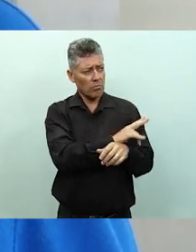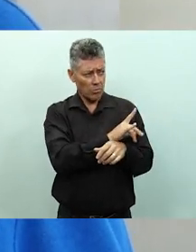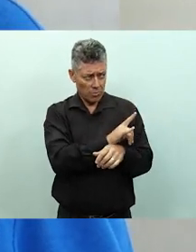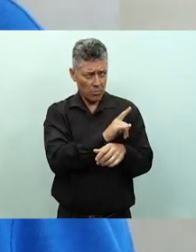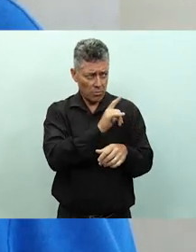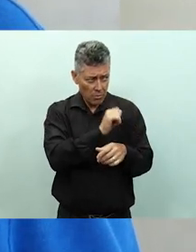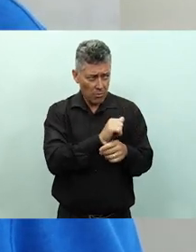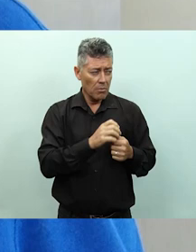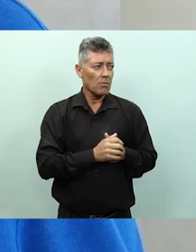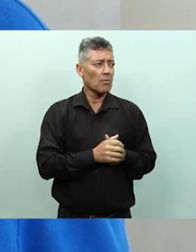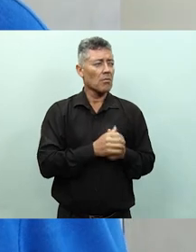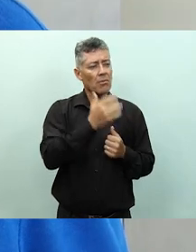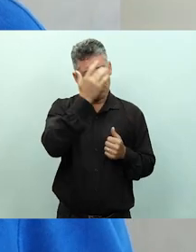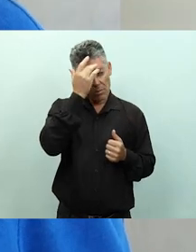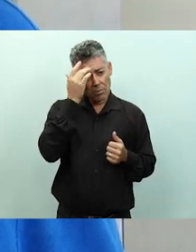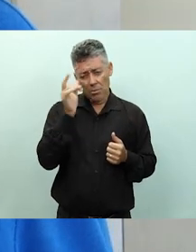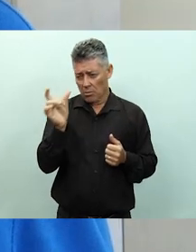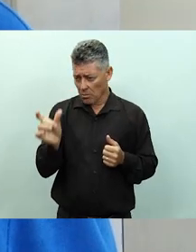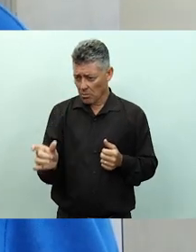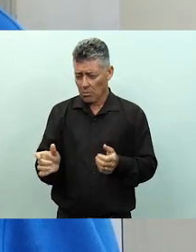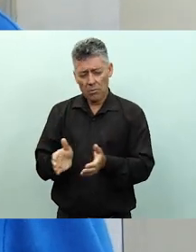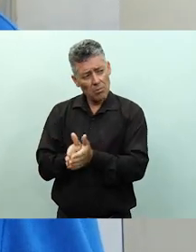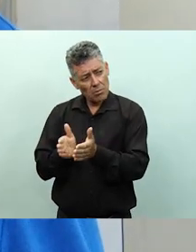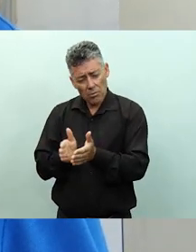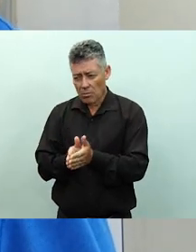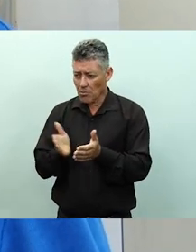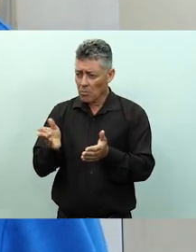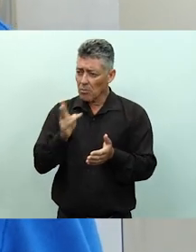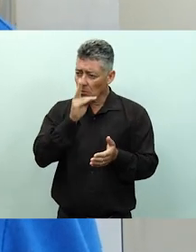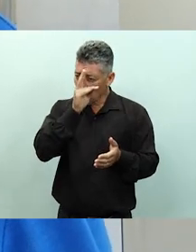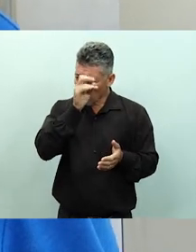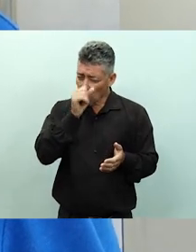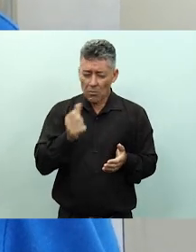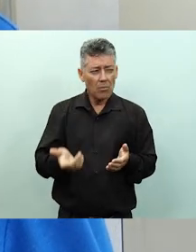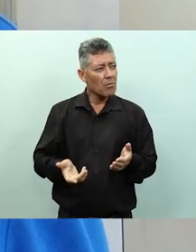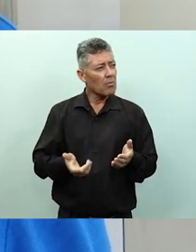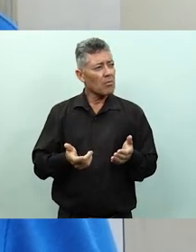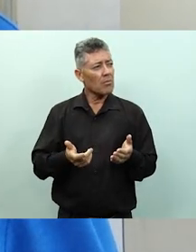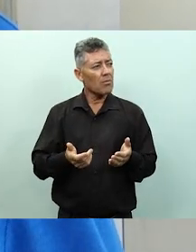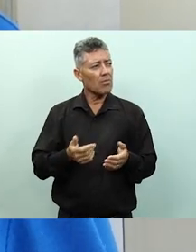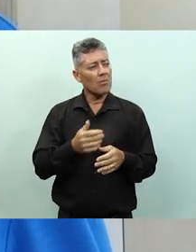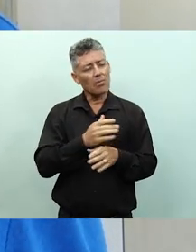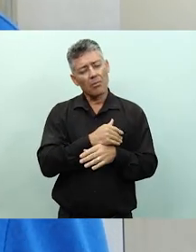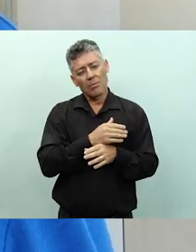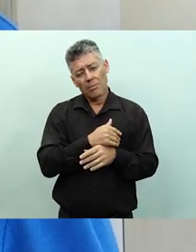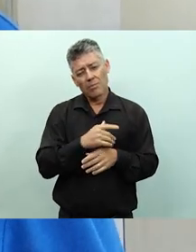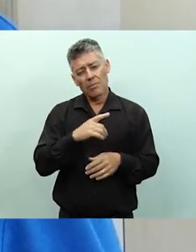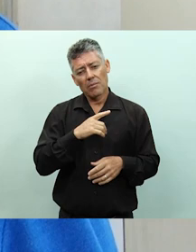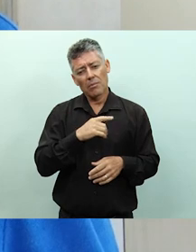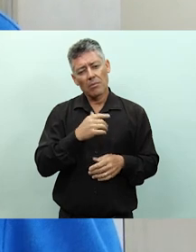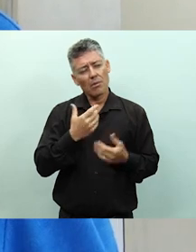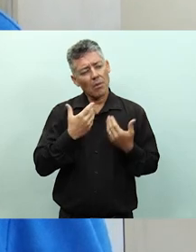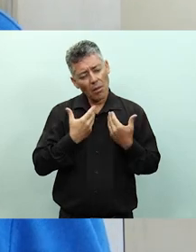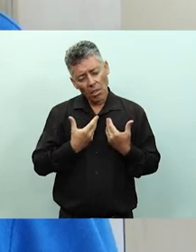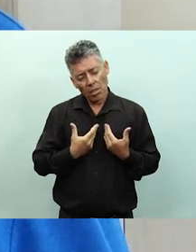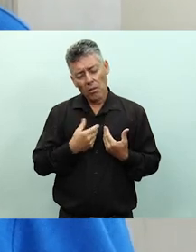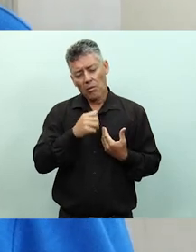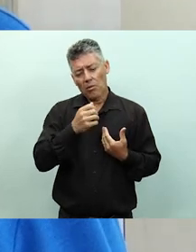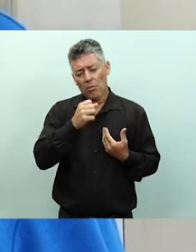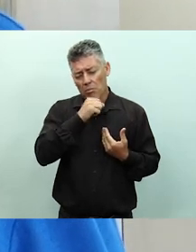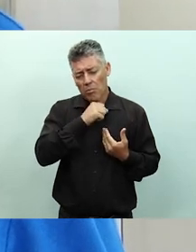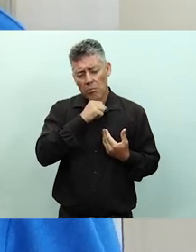assim e Vilma buscava, nas pessoas mais humildes, uma fortaleza. Às vezes ela amanhecia mole,